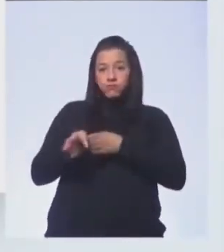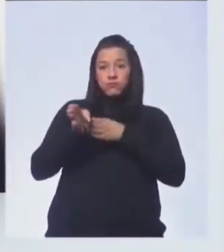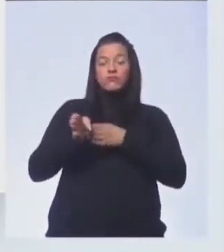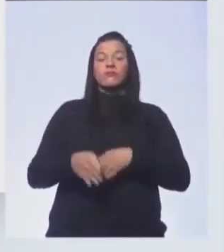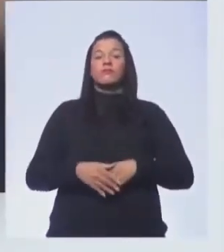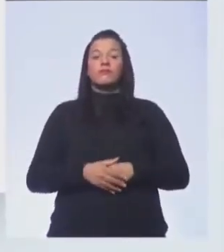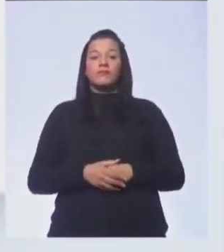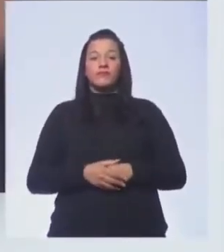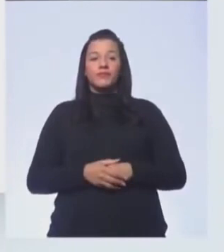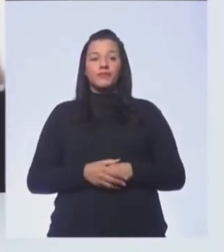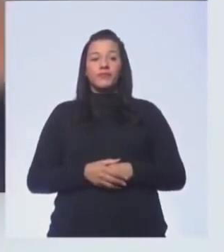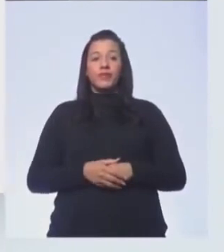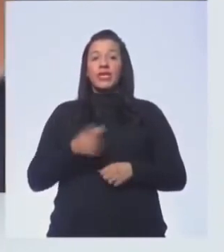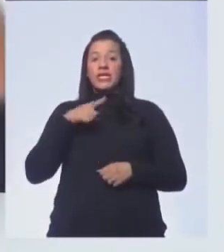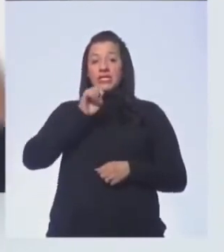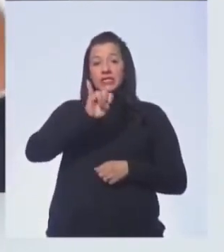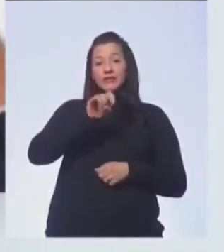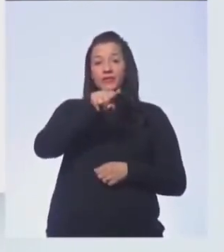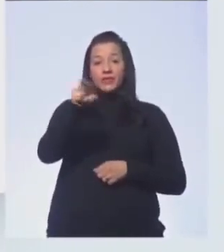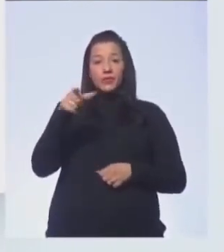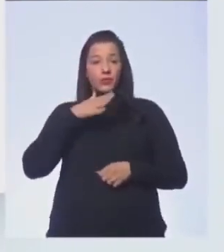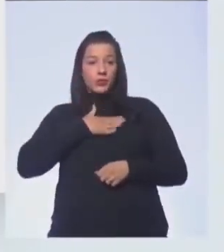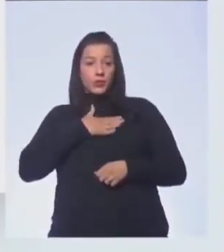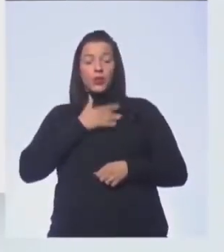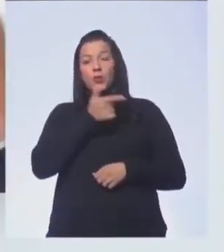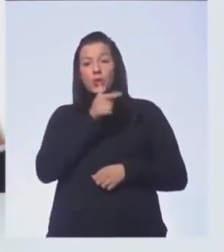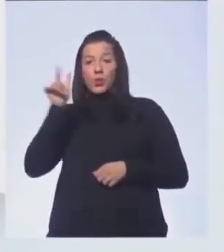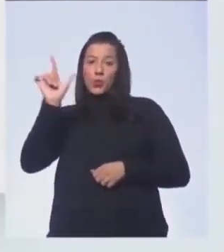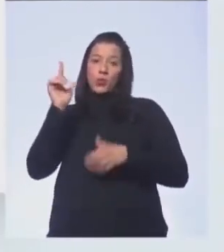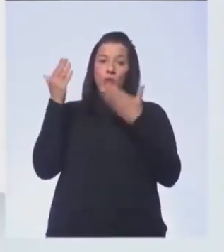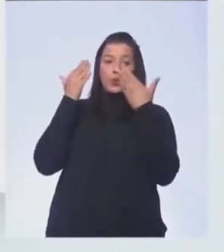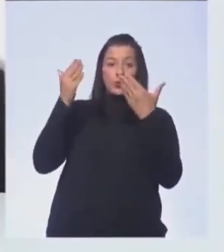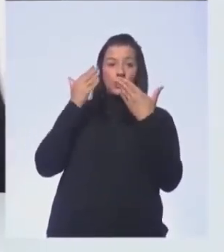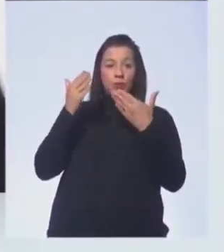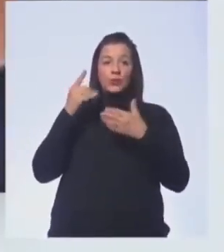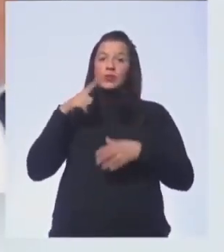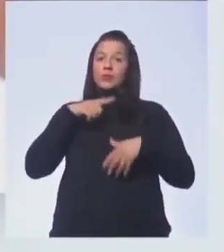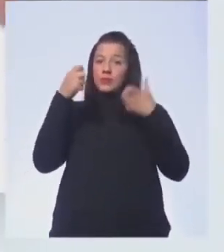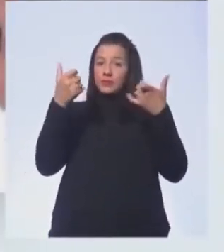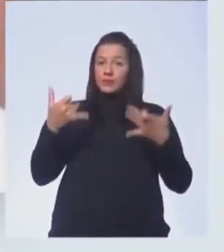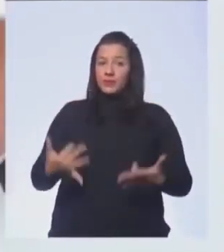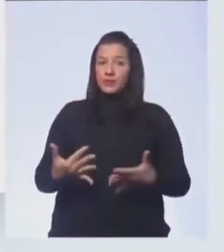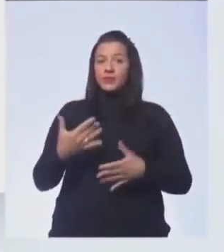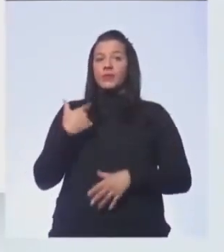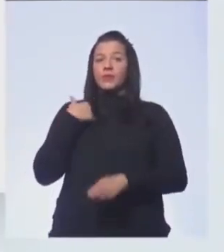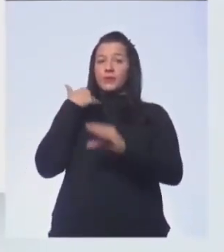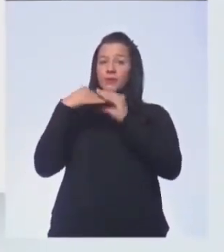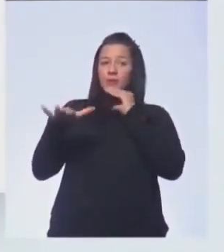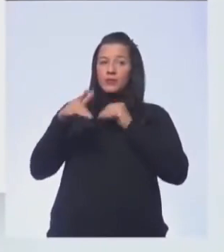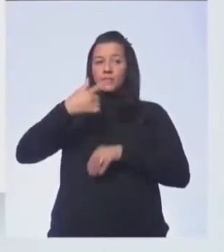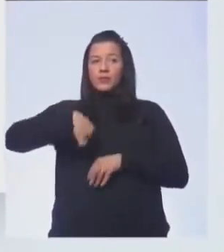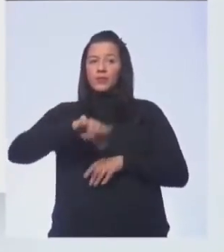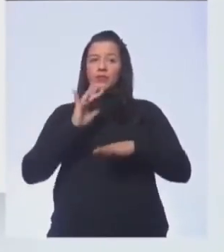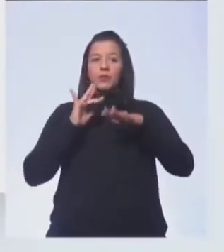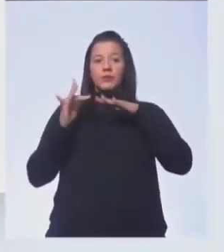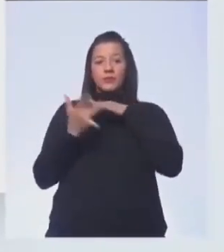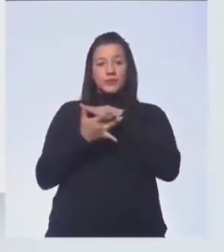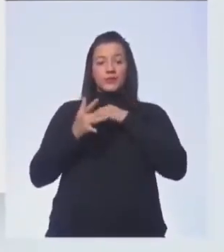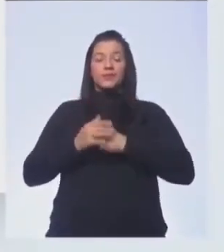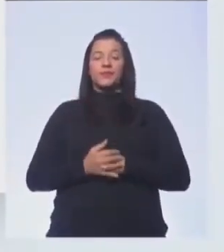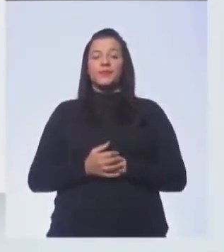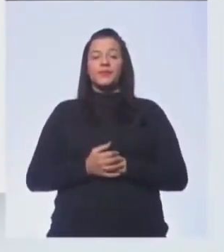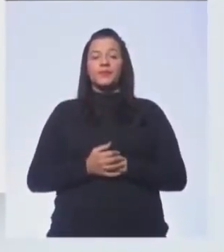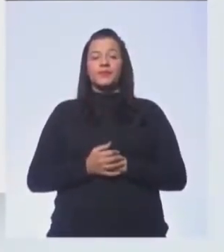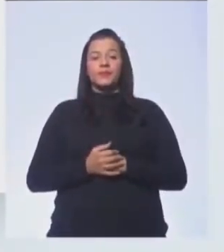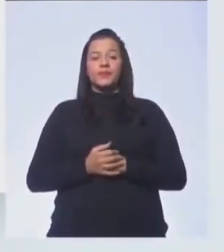vírus. Se você gostou ou ainda tem uma outra dúvida sobre essa explicação, mande uma mensagem para as nossas redes sociais.